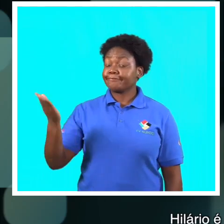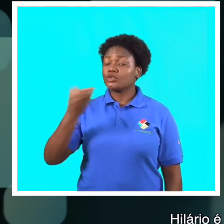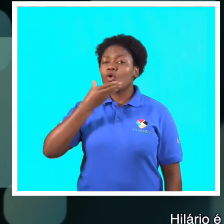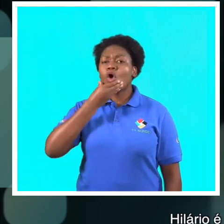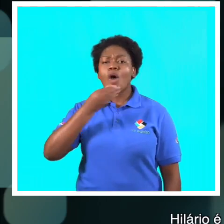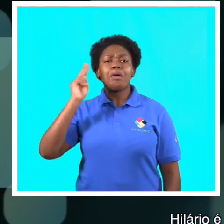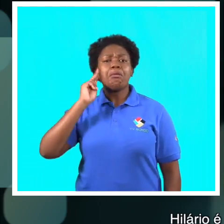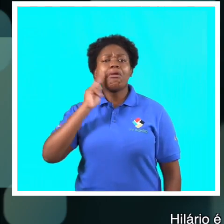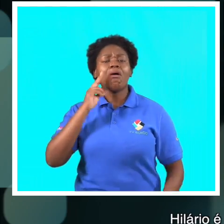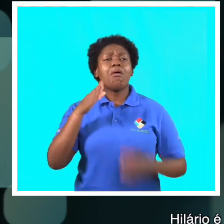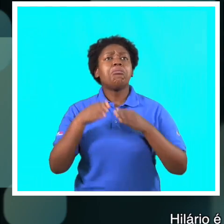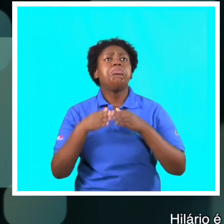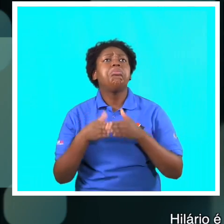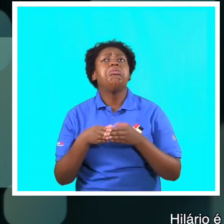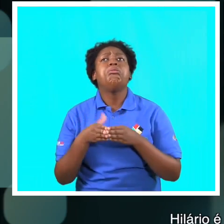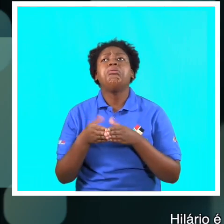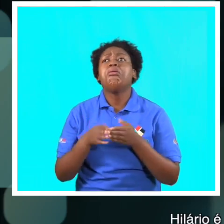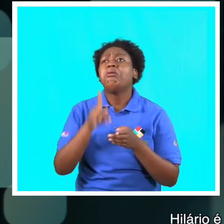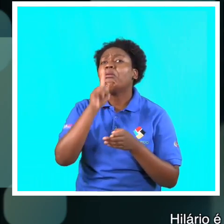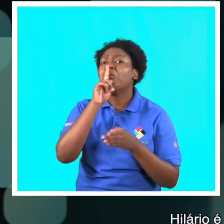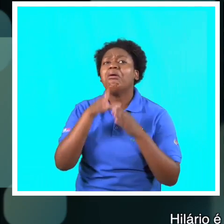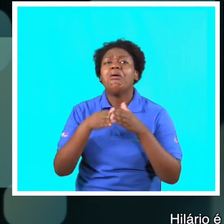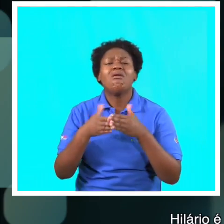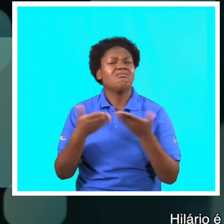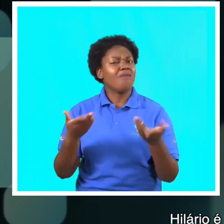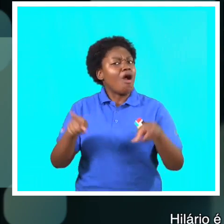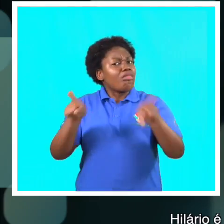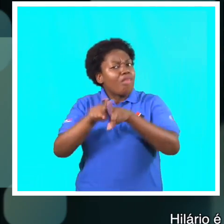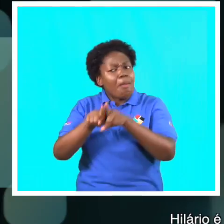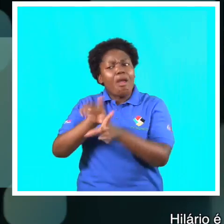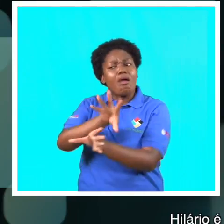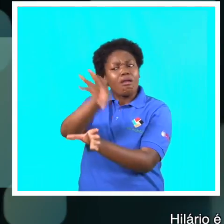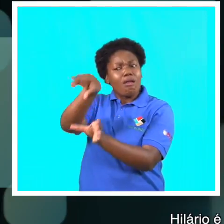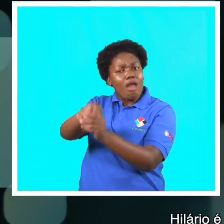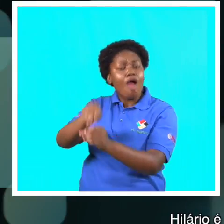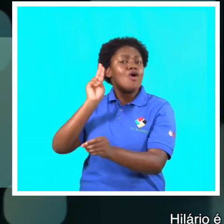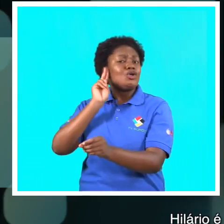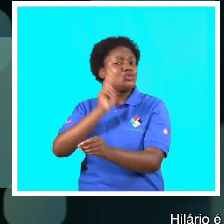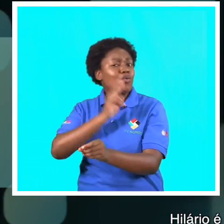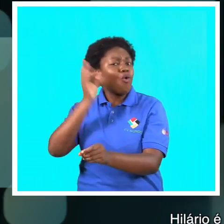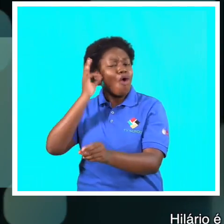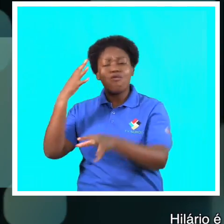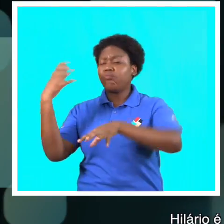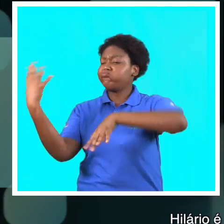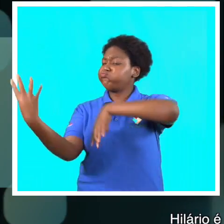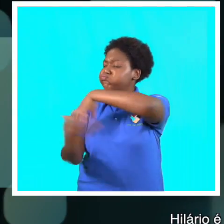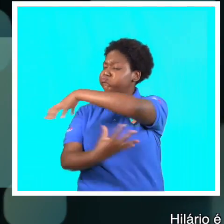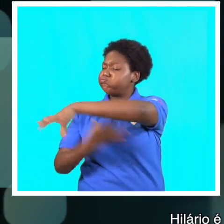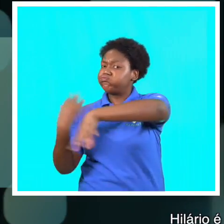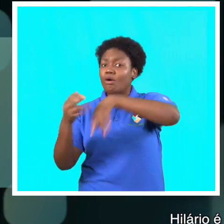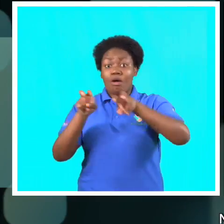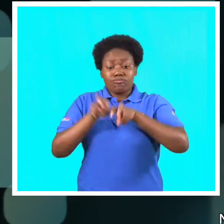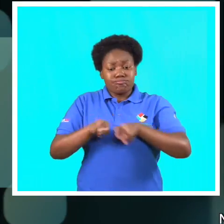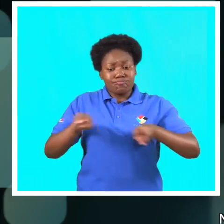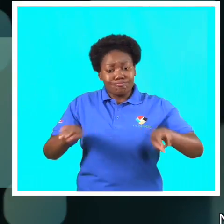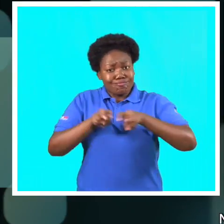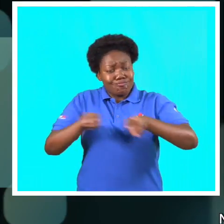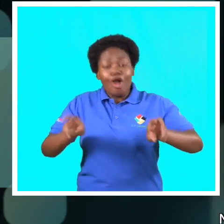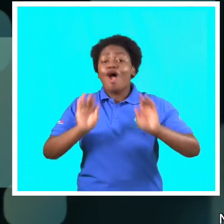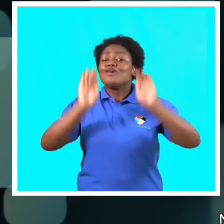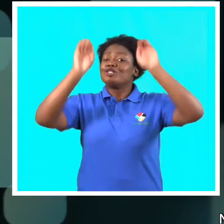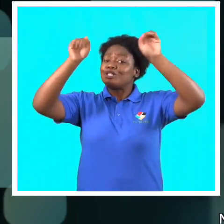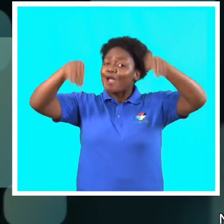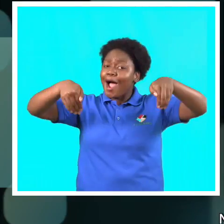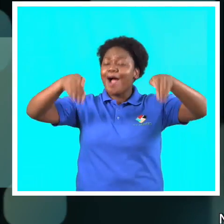Hilário é surdo de nascença, mas nunca perdeu a oportunidade de se socializar. Notamos